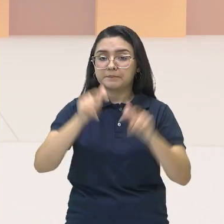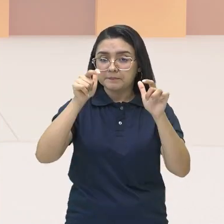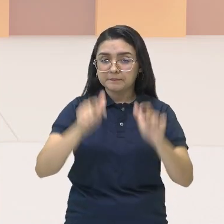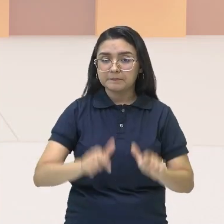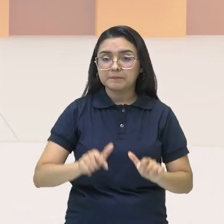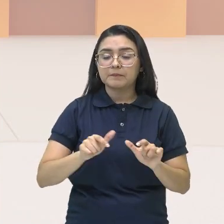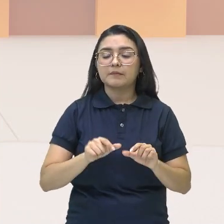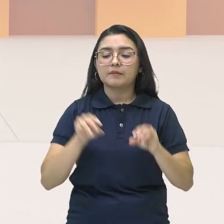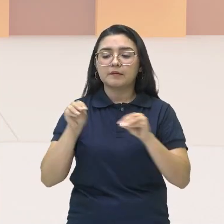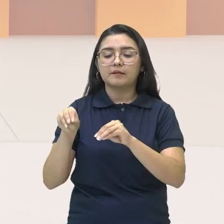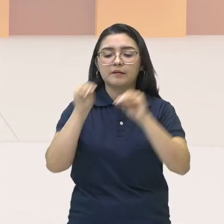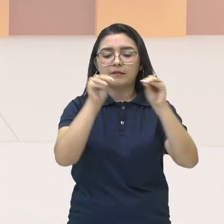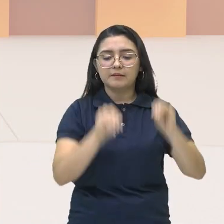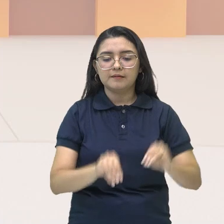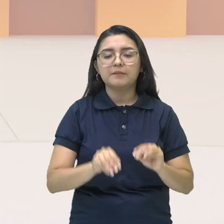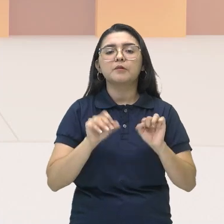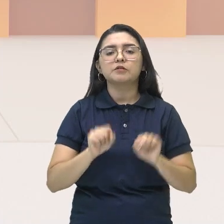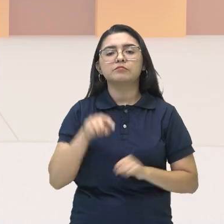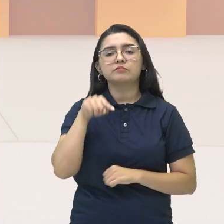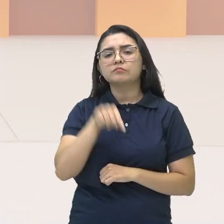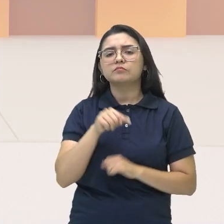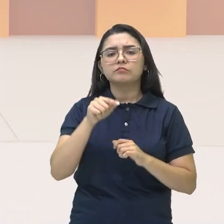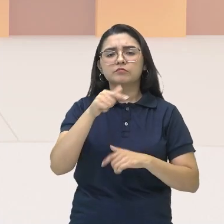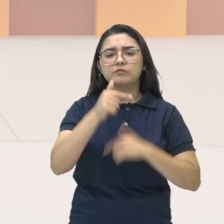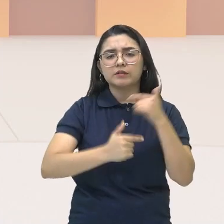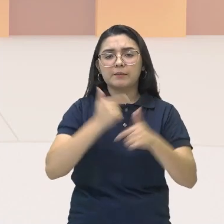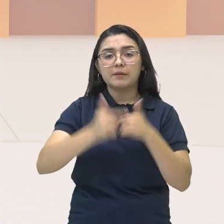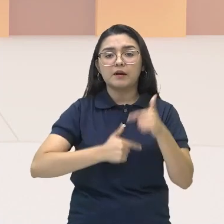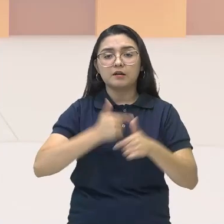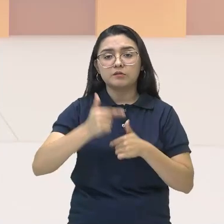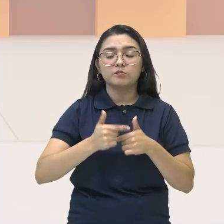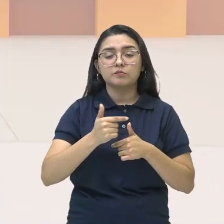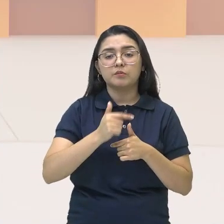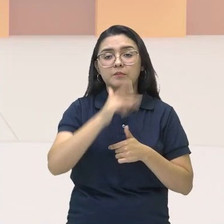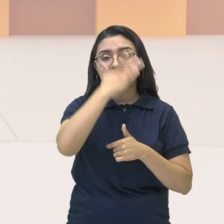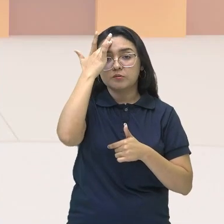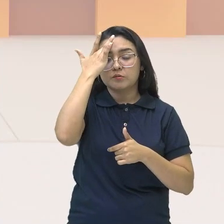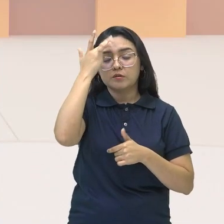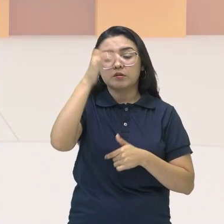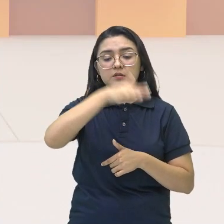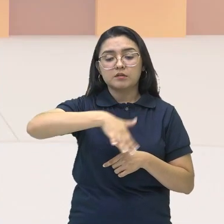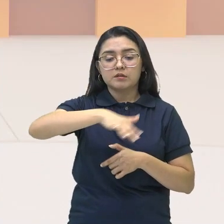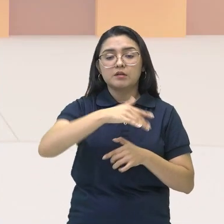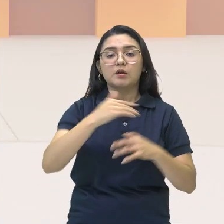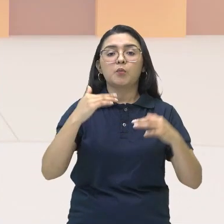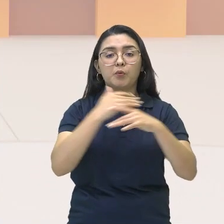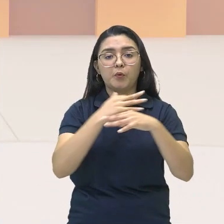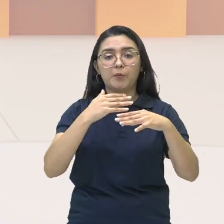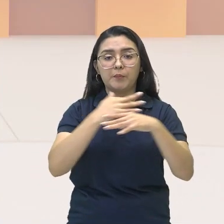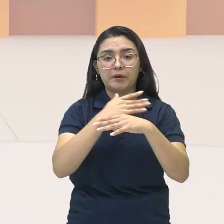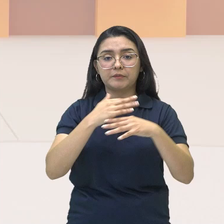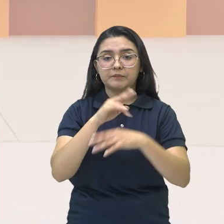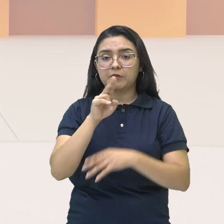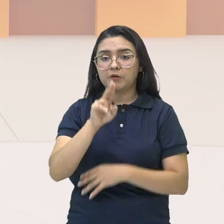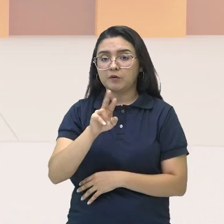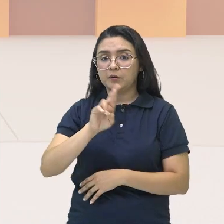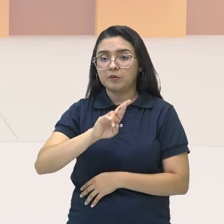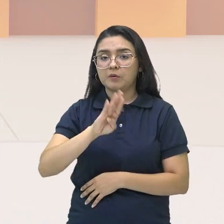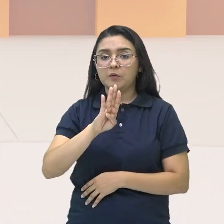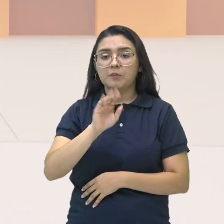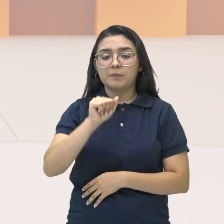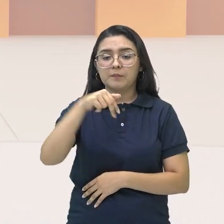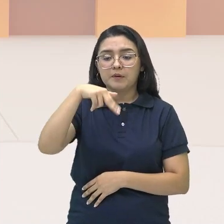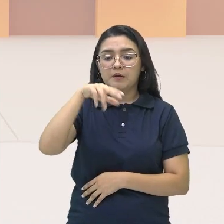nós podemos falar também do trabalho ou do trabalhador urbano, né? O trabalho urbano é o trabalho